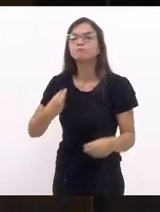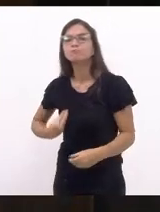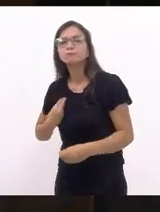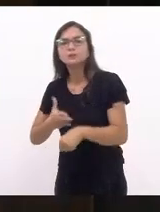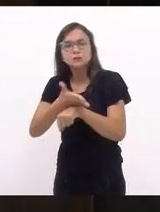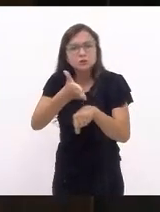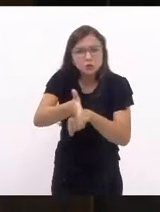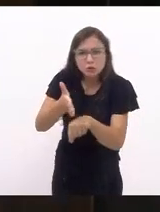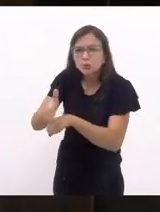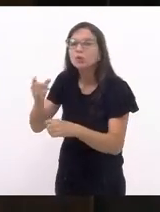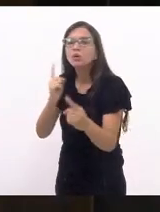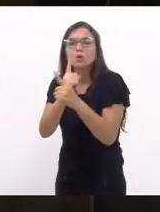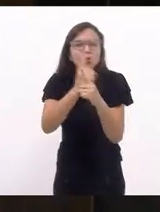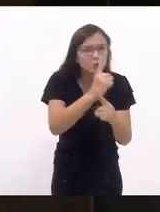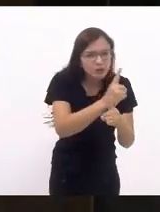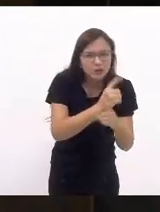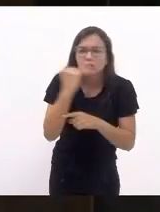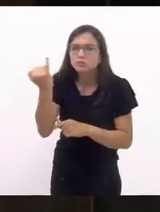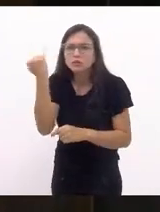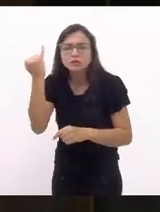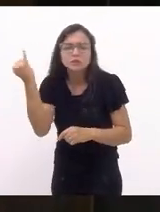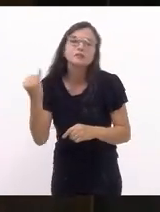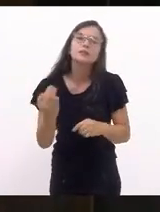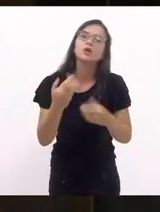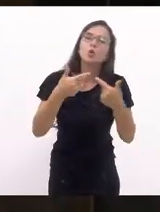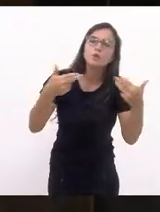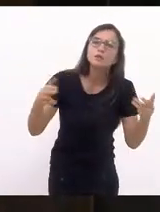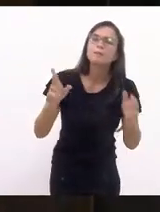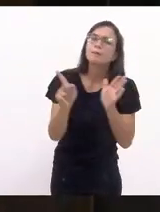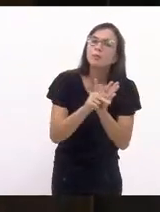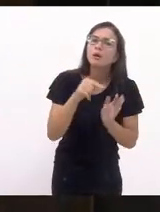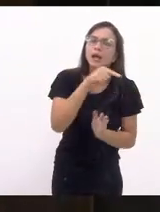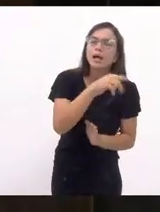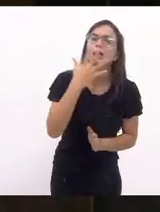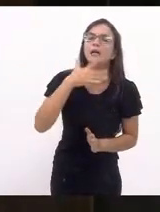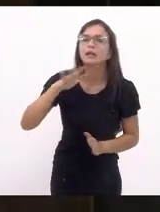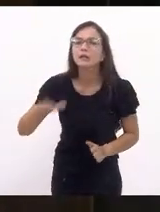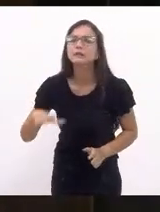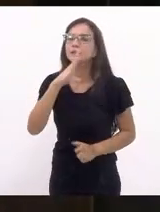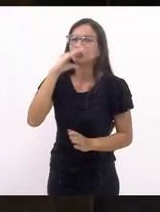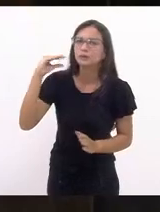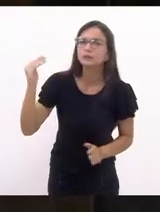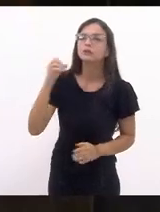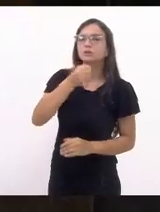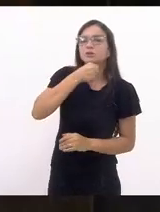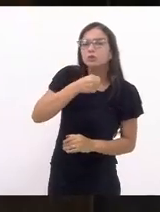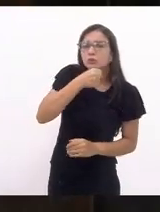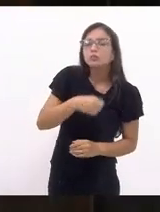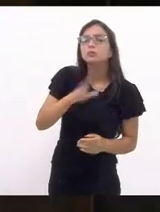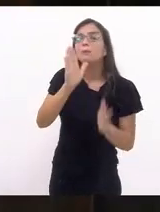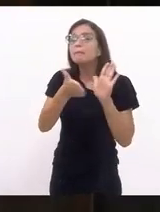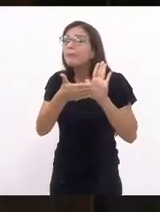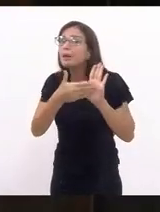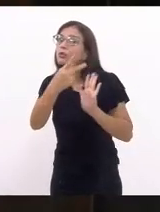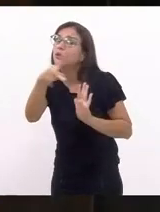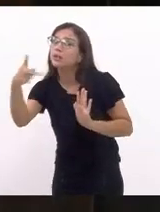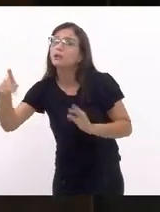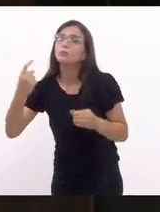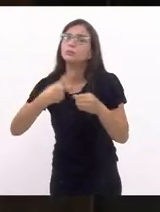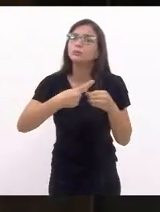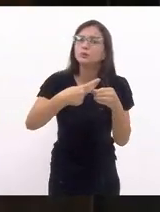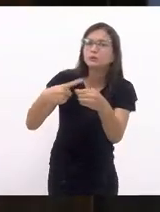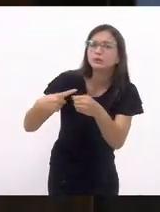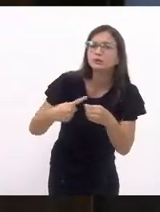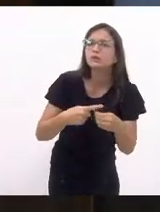a importância de estruturar os fundos da Criança e do Adolescente do Idoso o papel dos Municípios no centro 2022 e da implantação